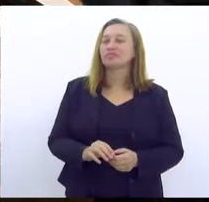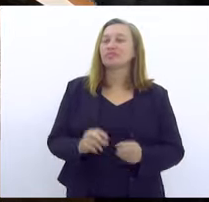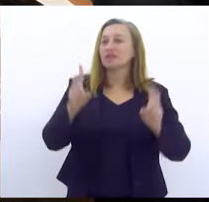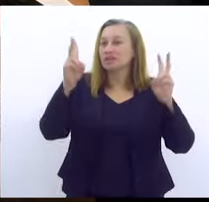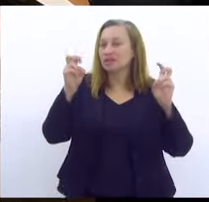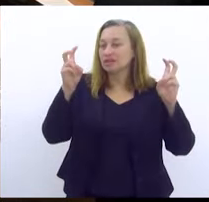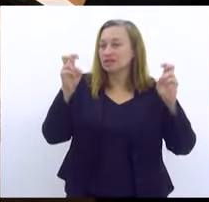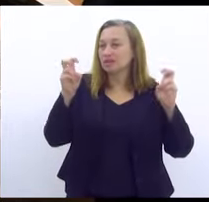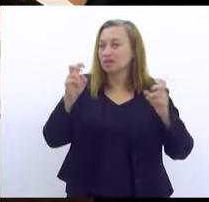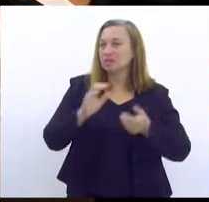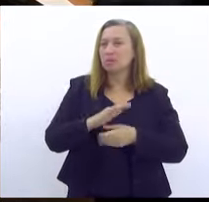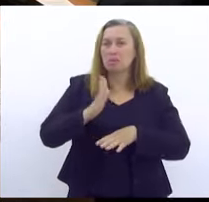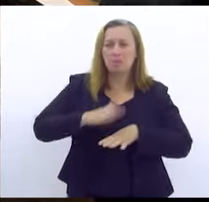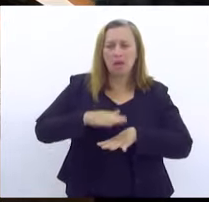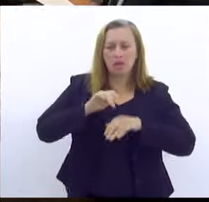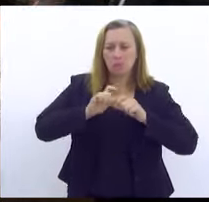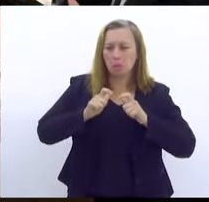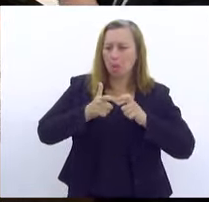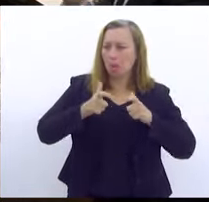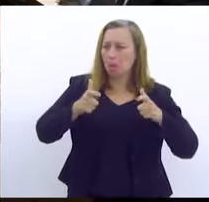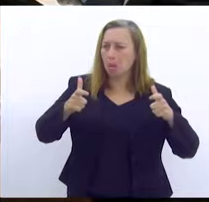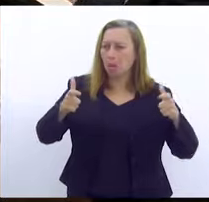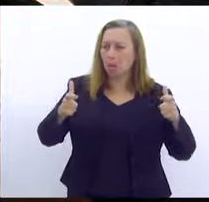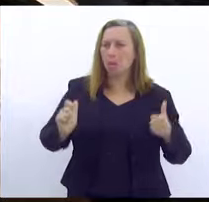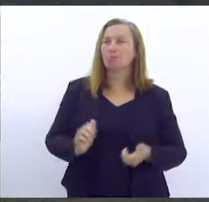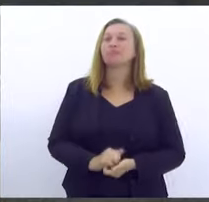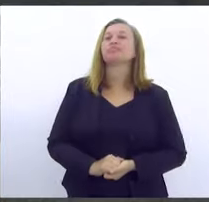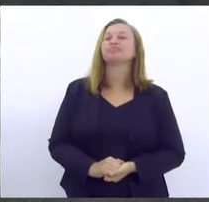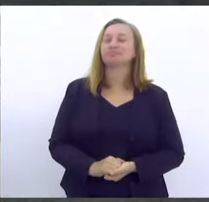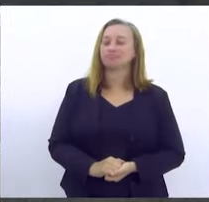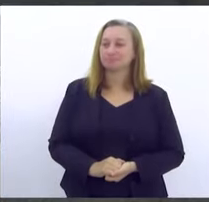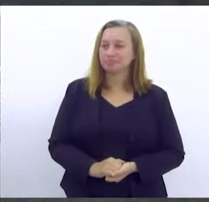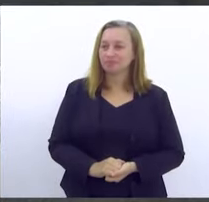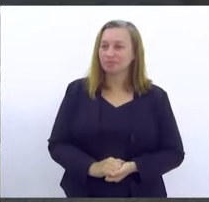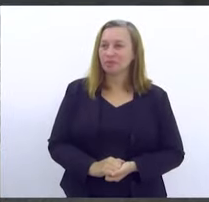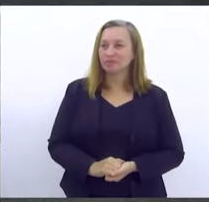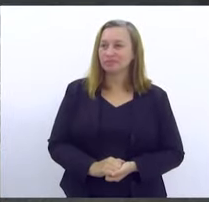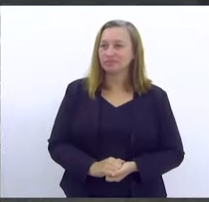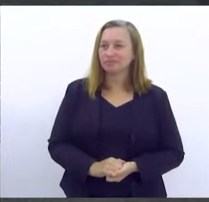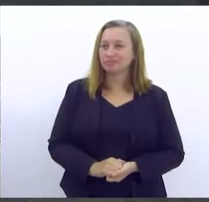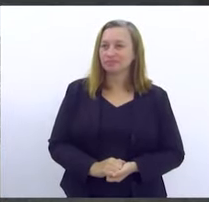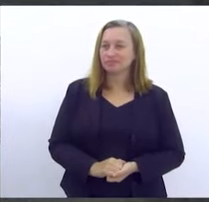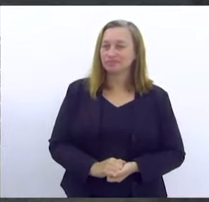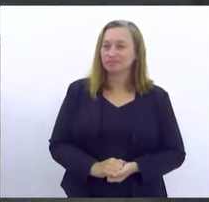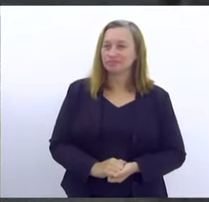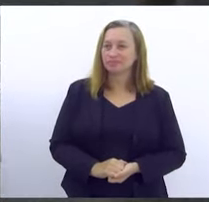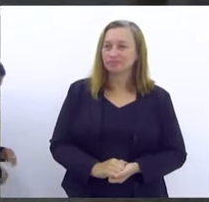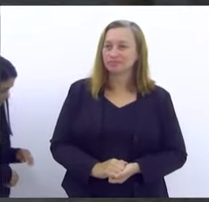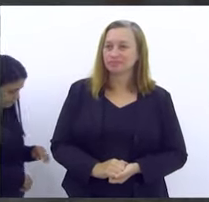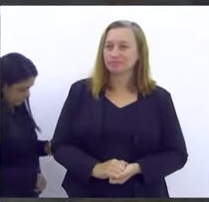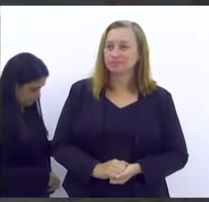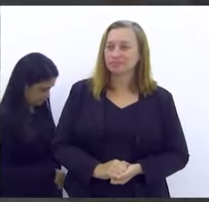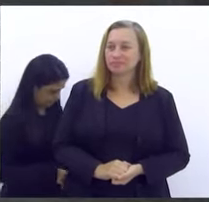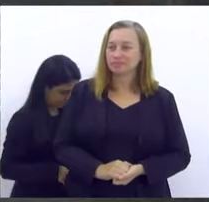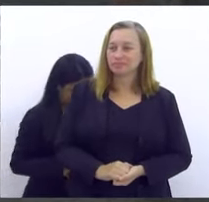forma muito mais ampla. Muito mais ampla, pegando, inclusive,